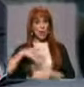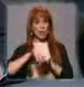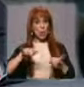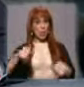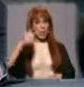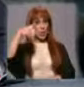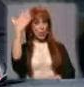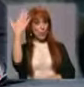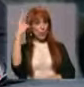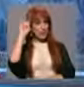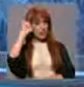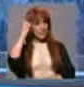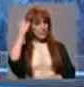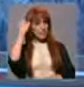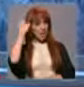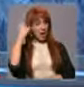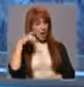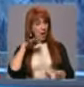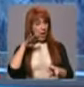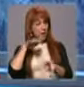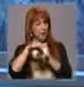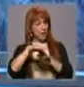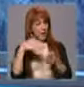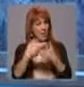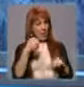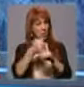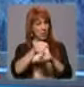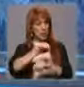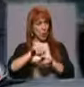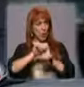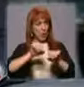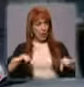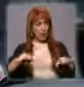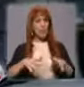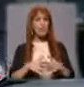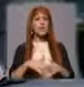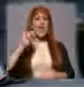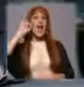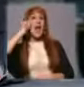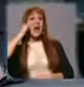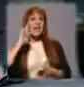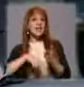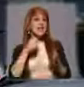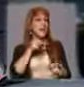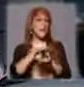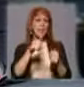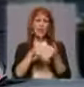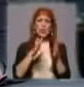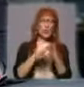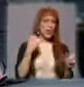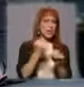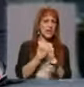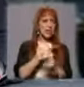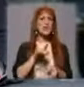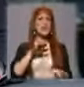dia. A crise tem tido reflexos na luta contra o cancro? A crise tem sempre reflexos em todas as atividades e tem